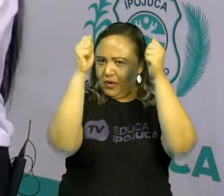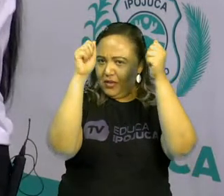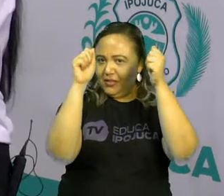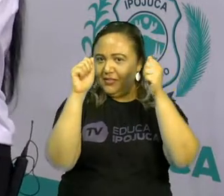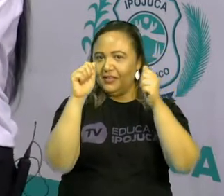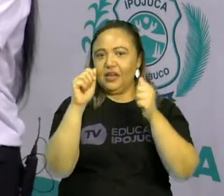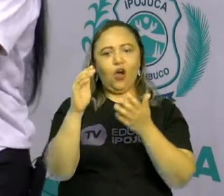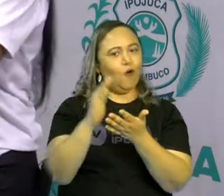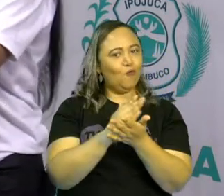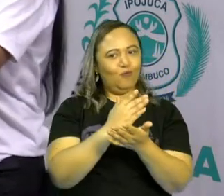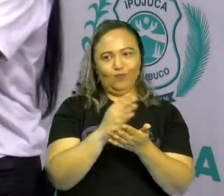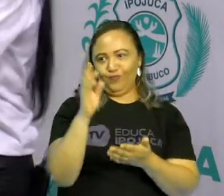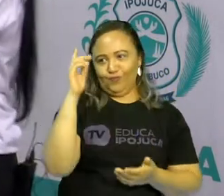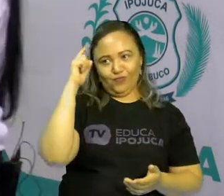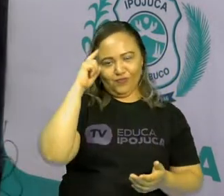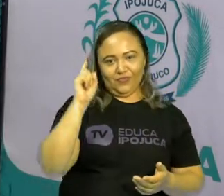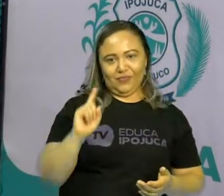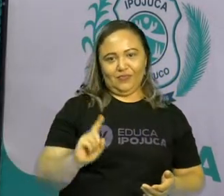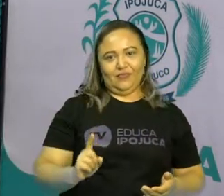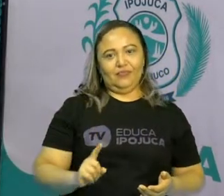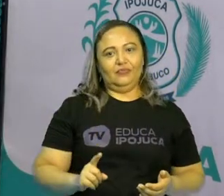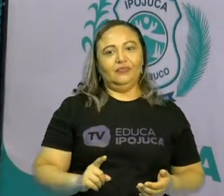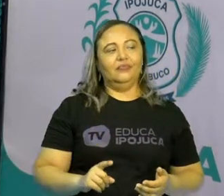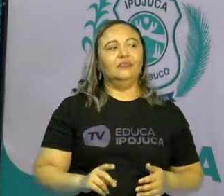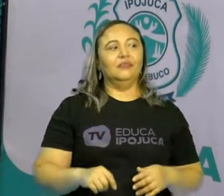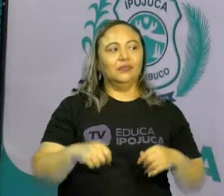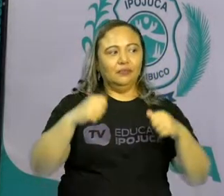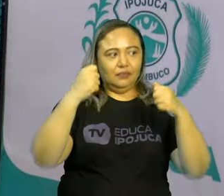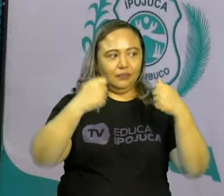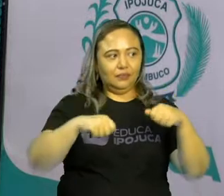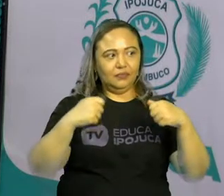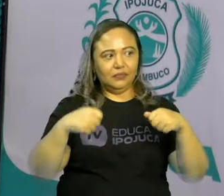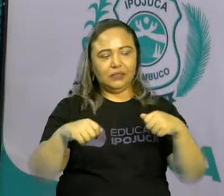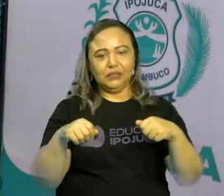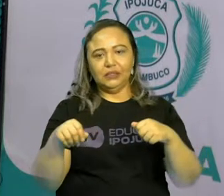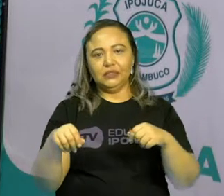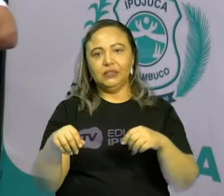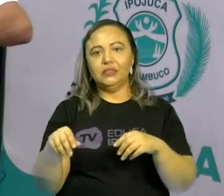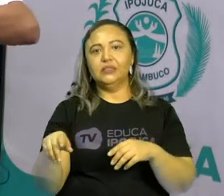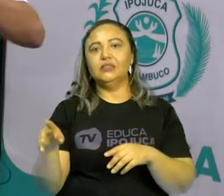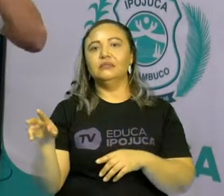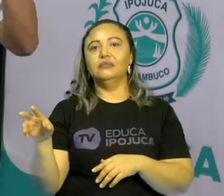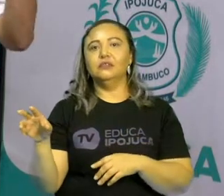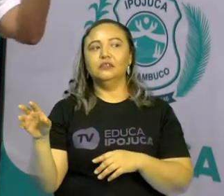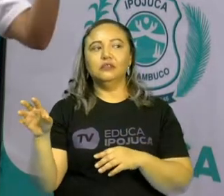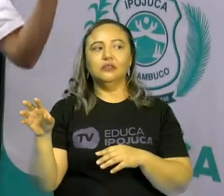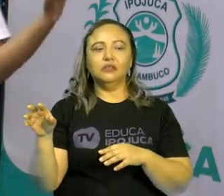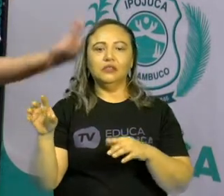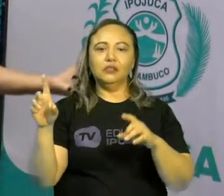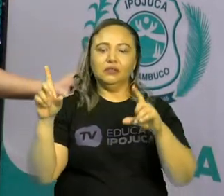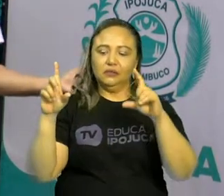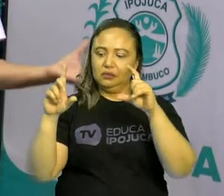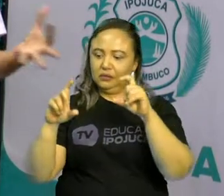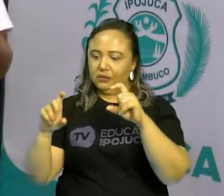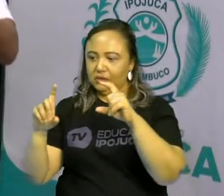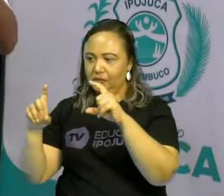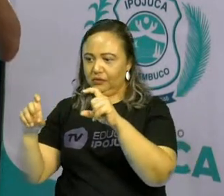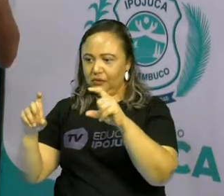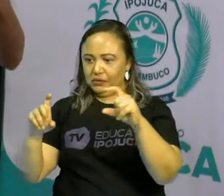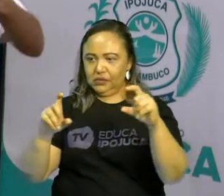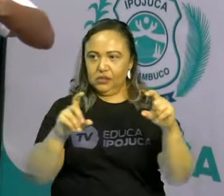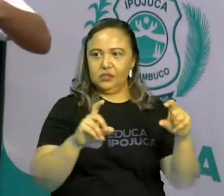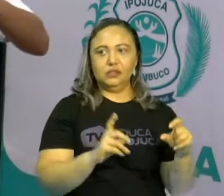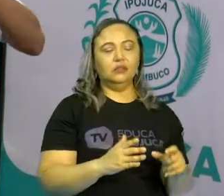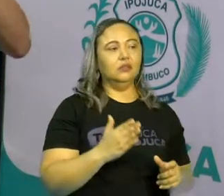veja aqui que a gente tem aqui ó fotografia Olá queridas Hoje em dia a gente tem aquela mania de fotografar tudo